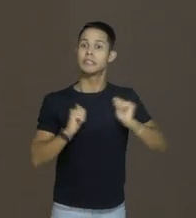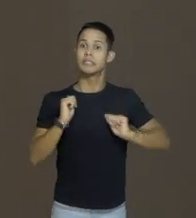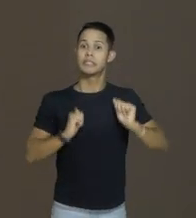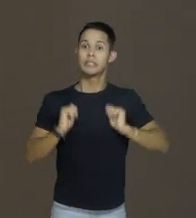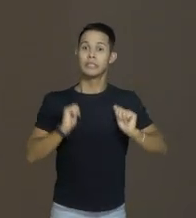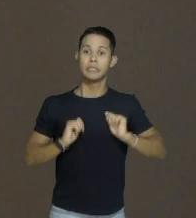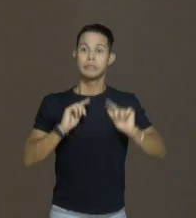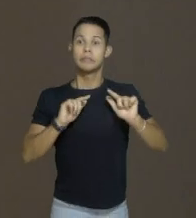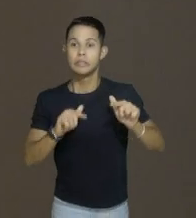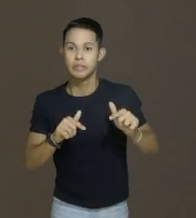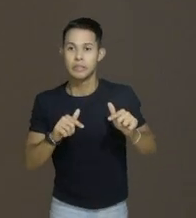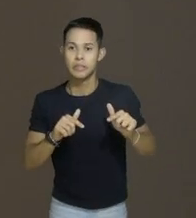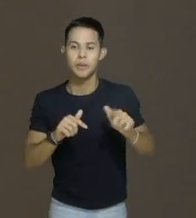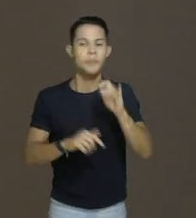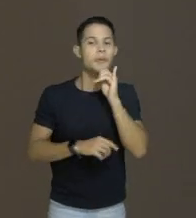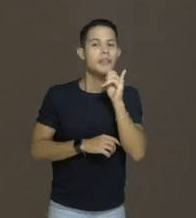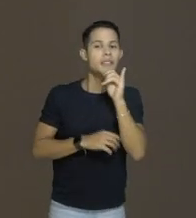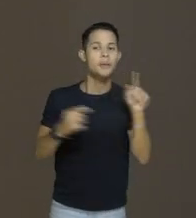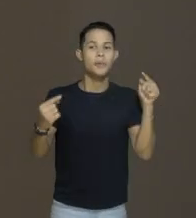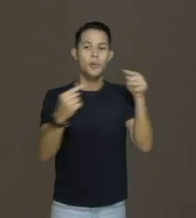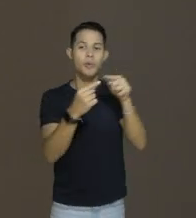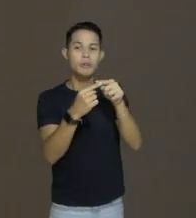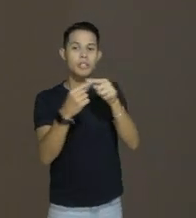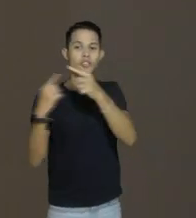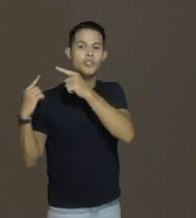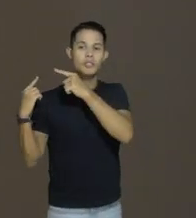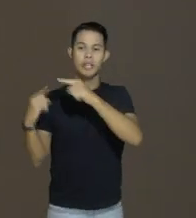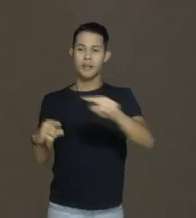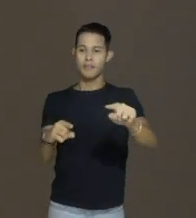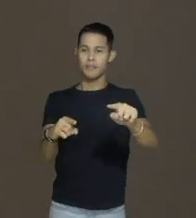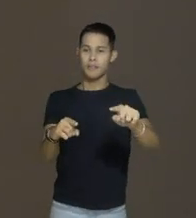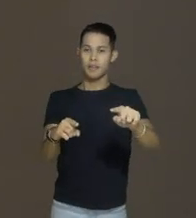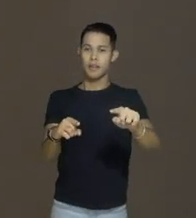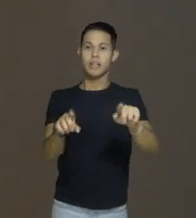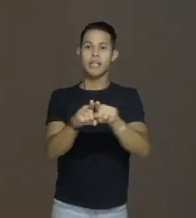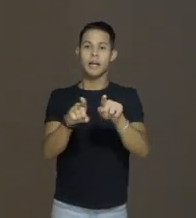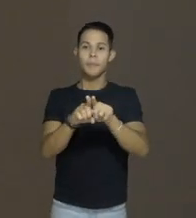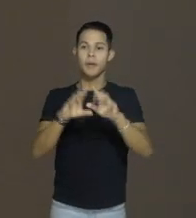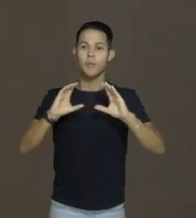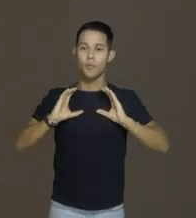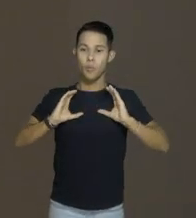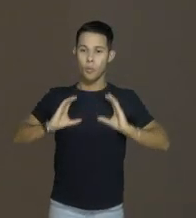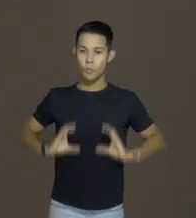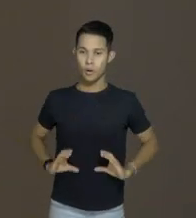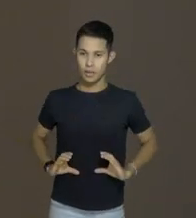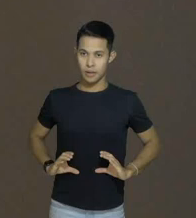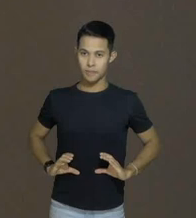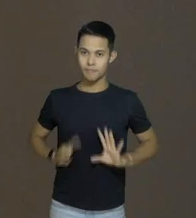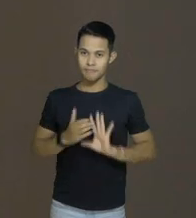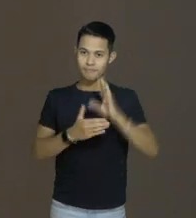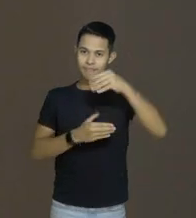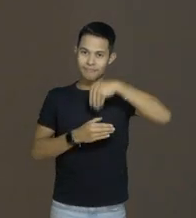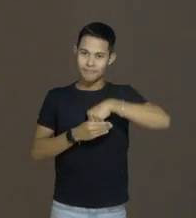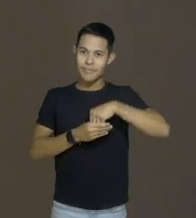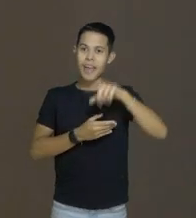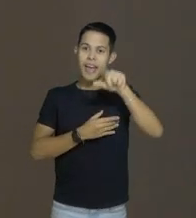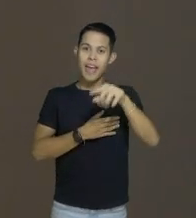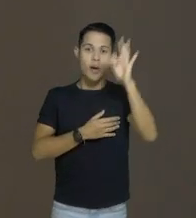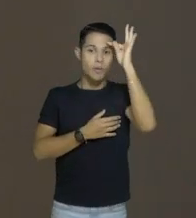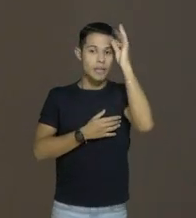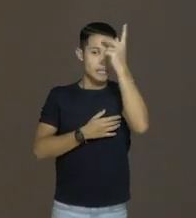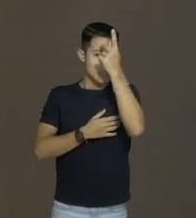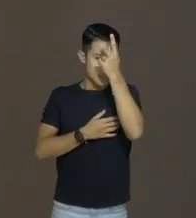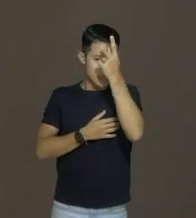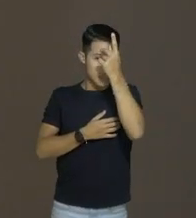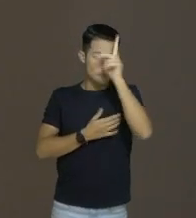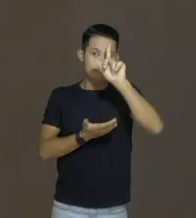ao desafiador, opositor e o de conduta. Esse TDAH é o TDAH que vai muito mais para a